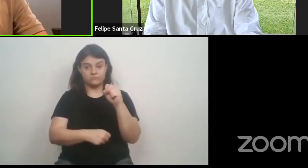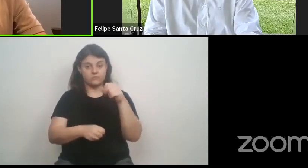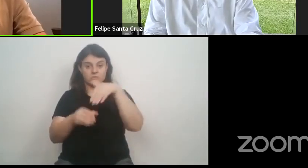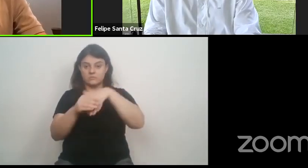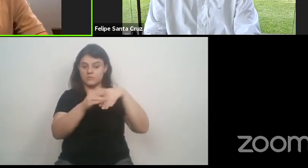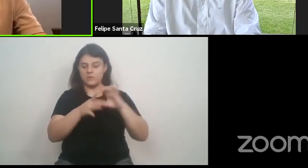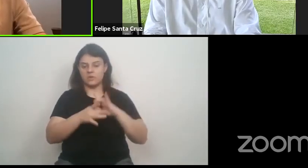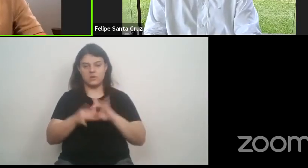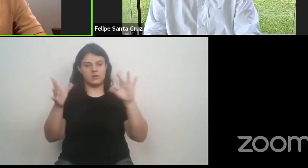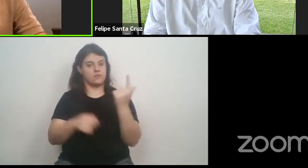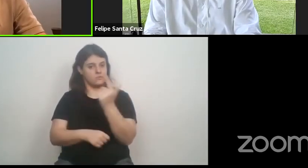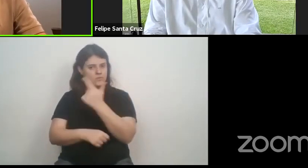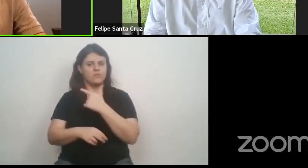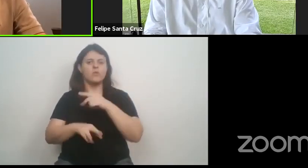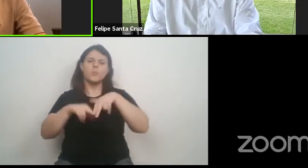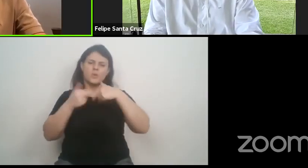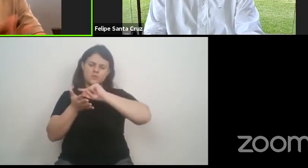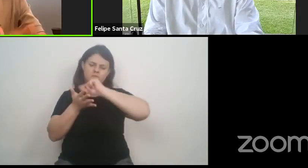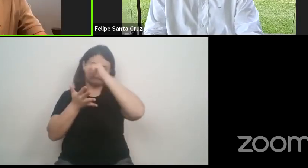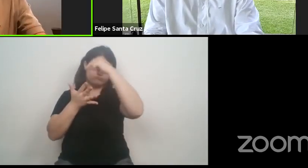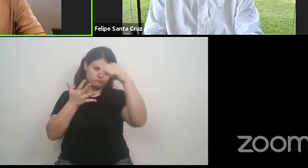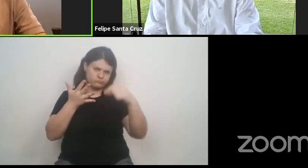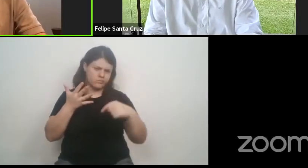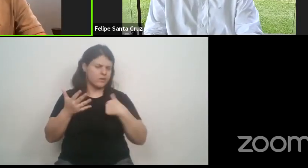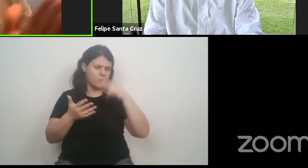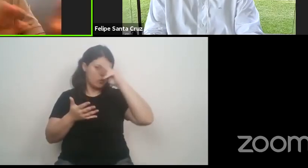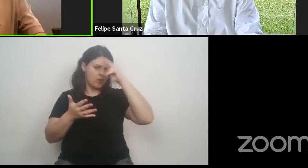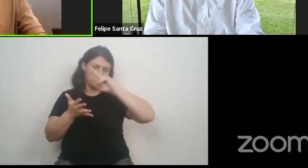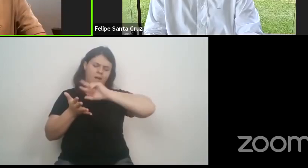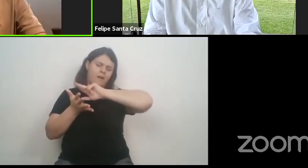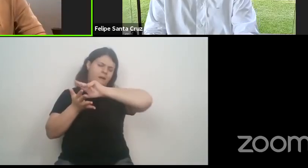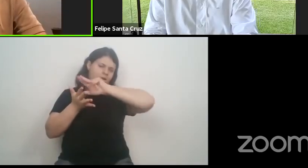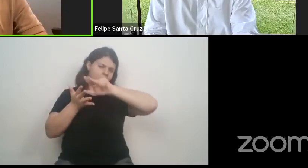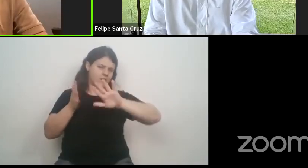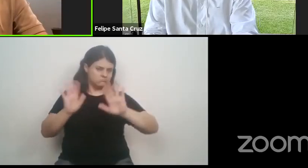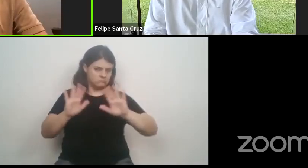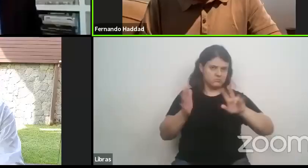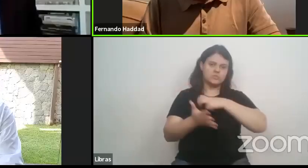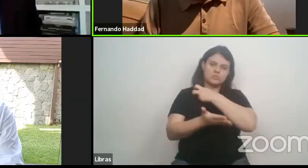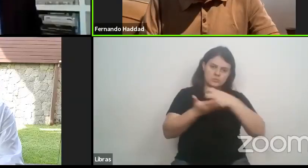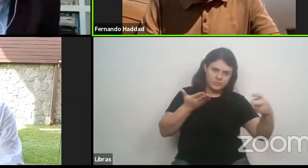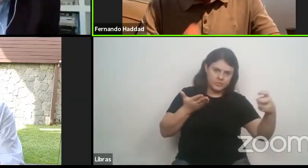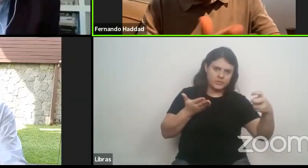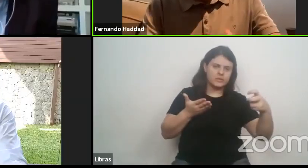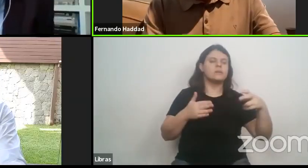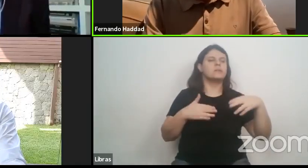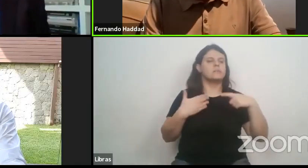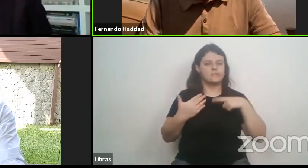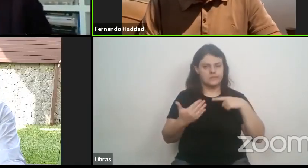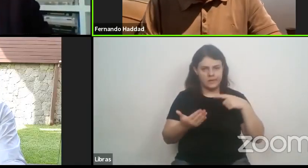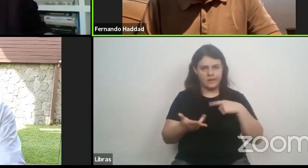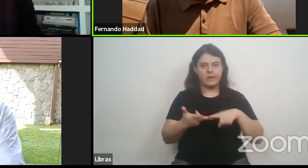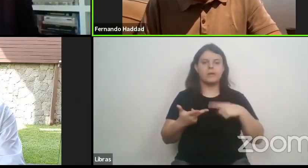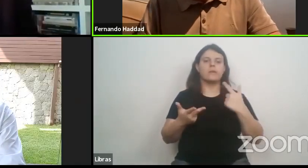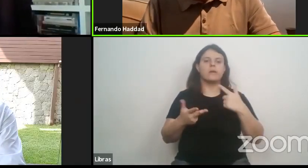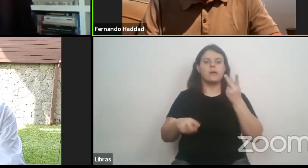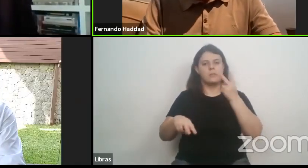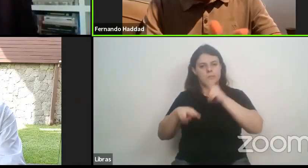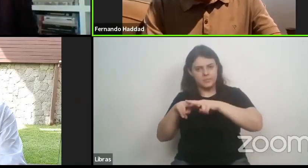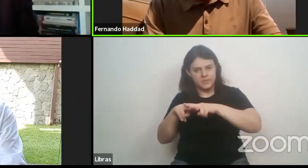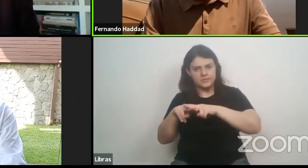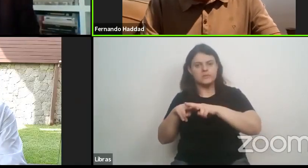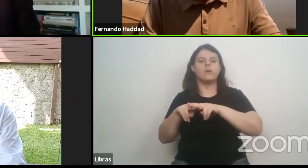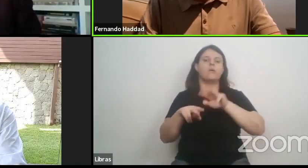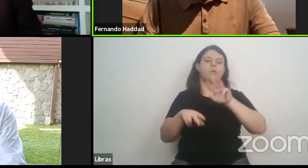livres, por várias razões. Eu não vou rememorar aqui o impeachment sem crime de responsabilidade, a prisão política